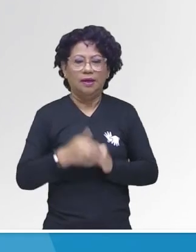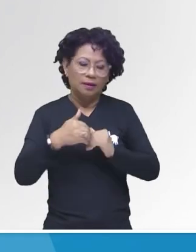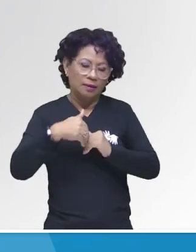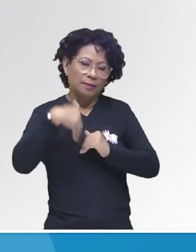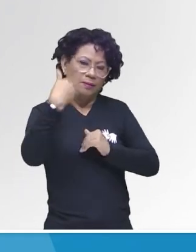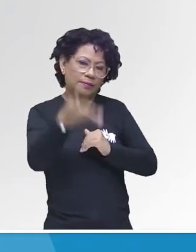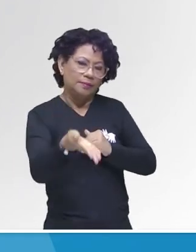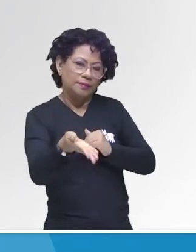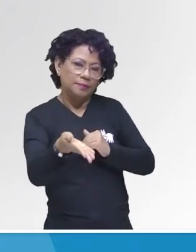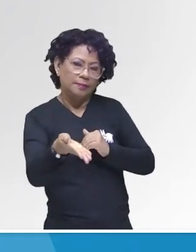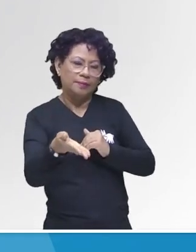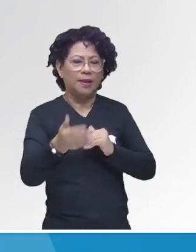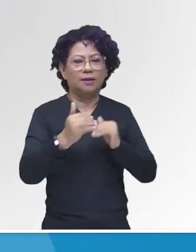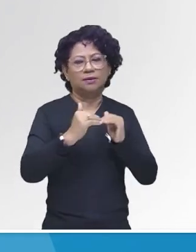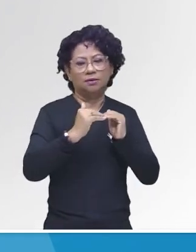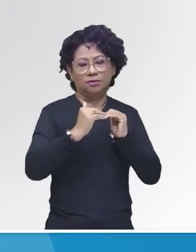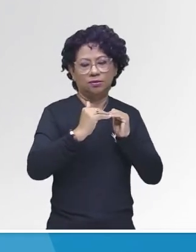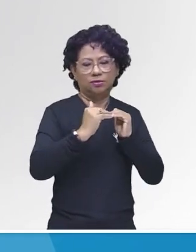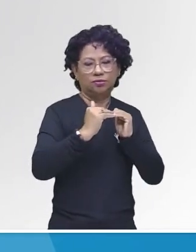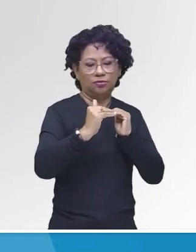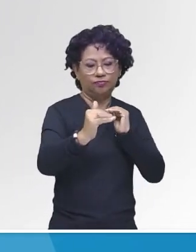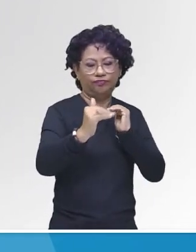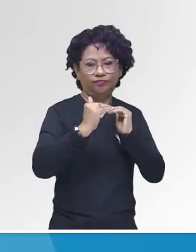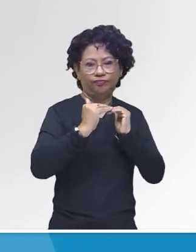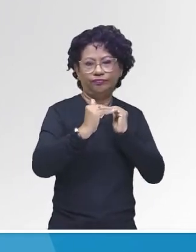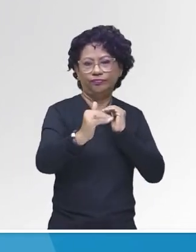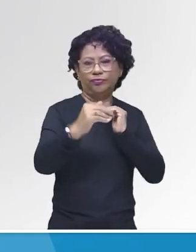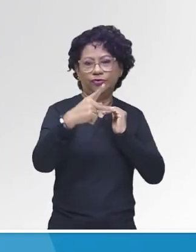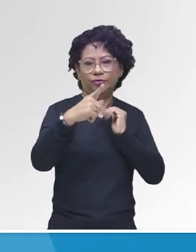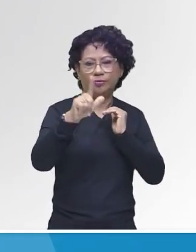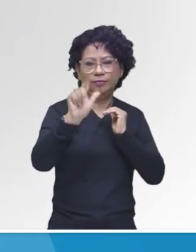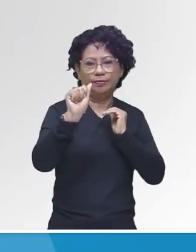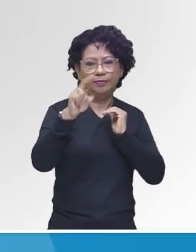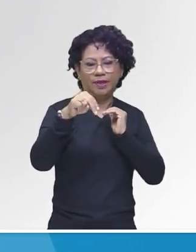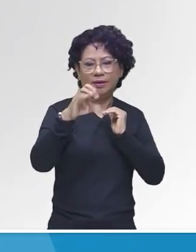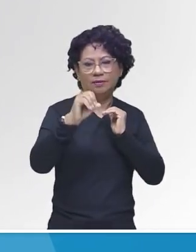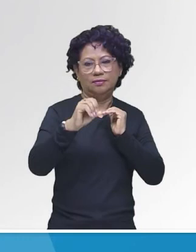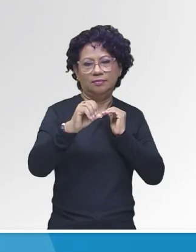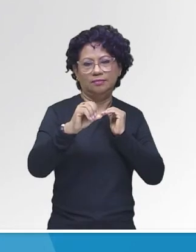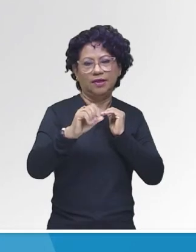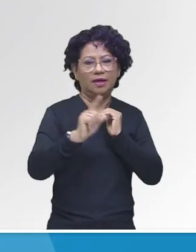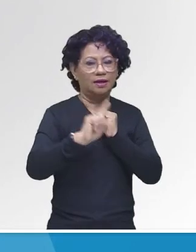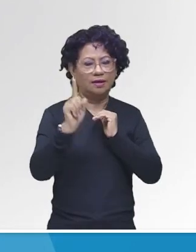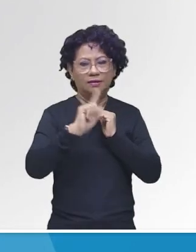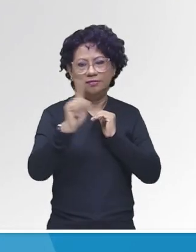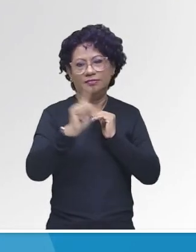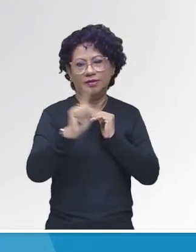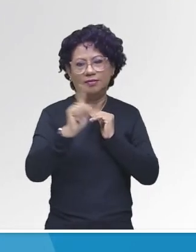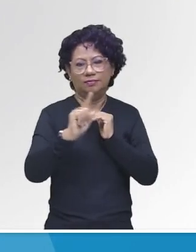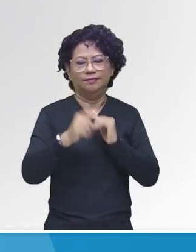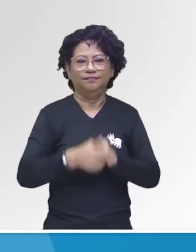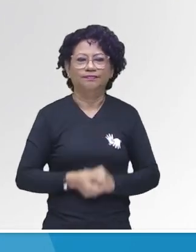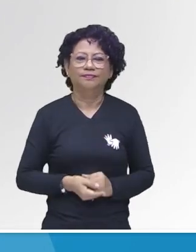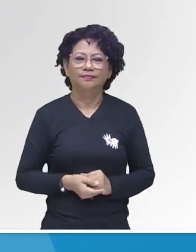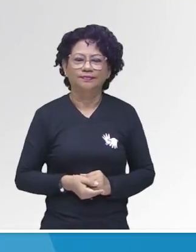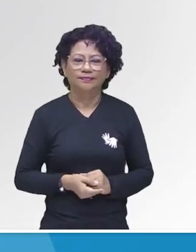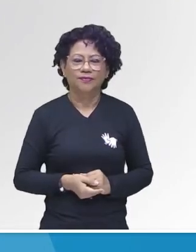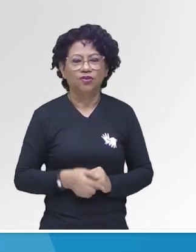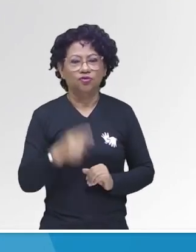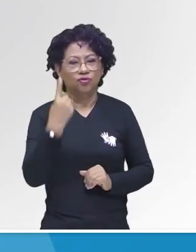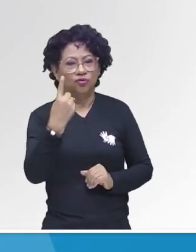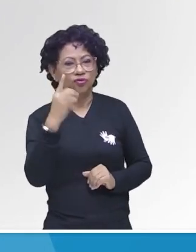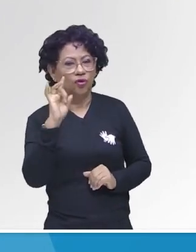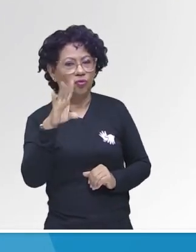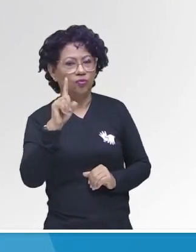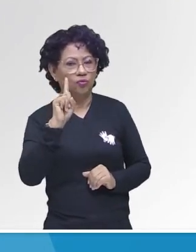não pode dizer aí que essas retas são coplanares, eles não pertencem ao mesmo plano, tá? Um exemplo bem prático que eu costumo mostrar